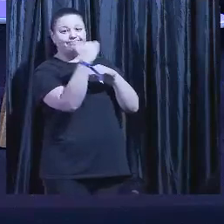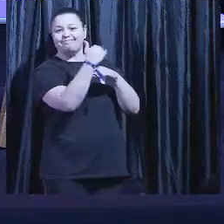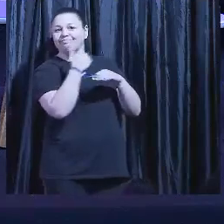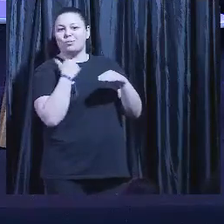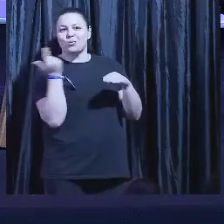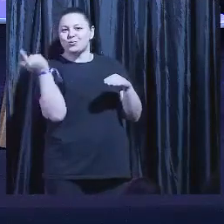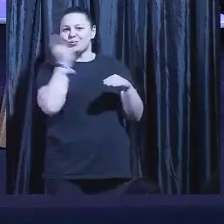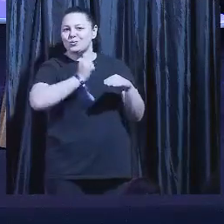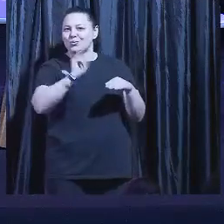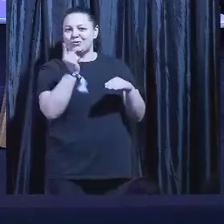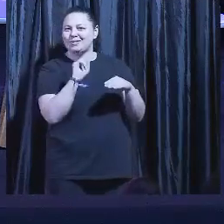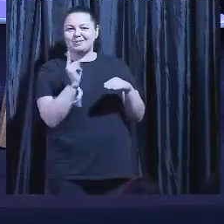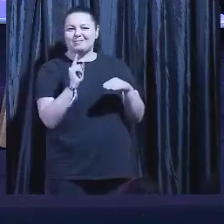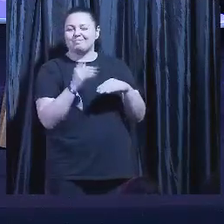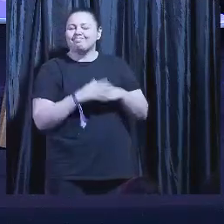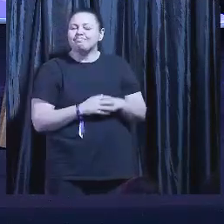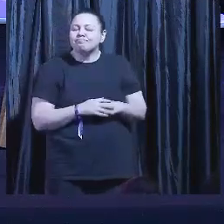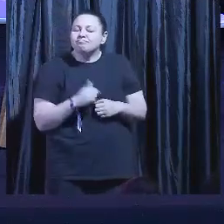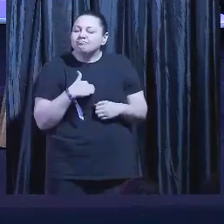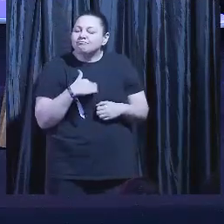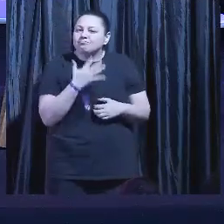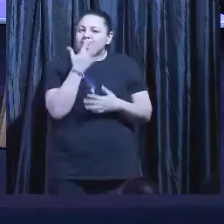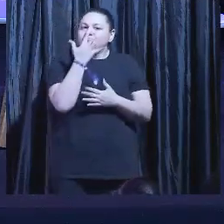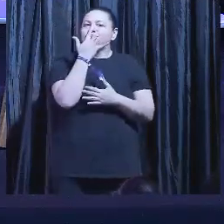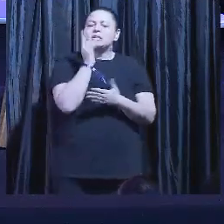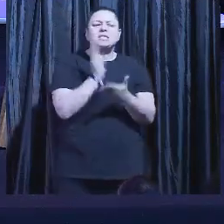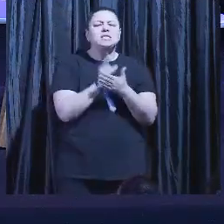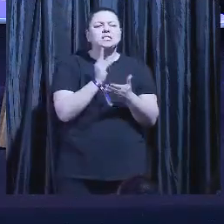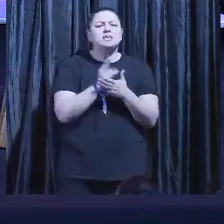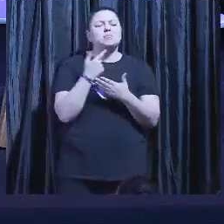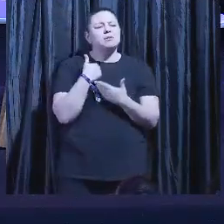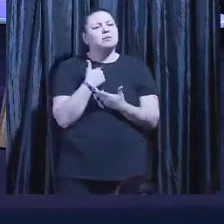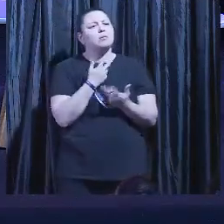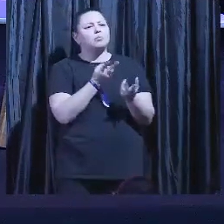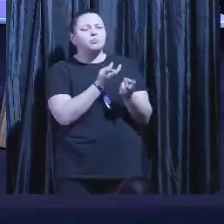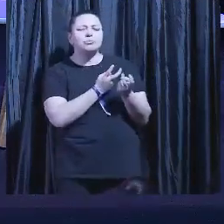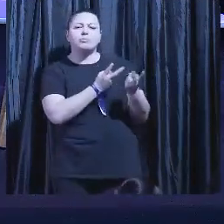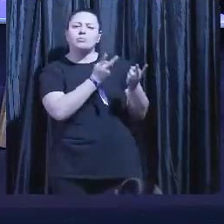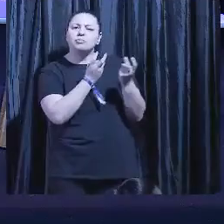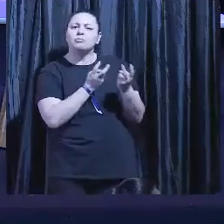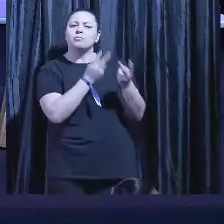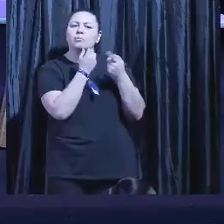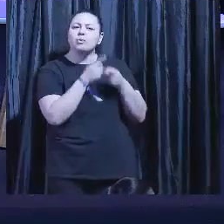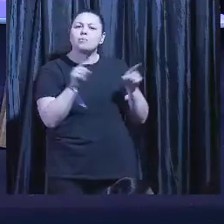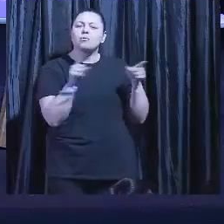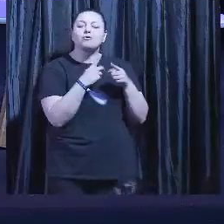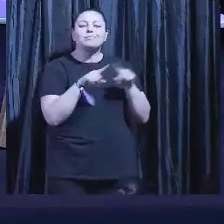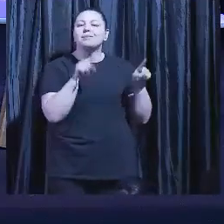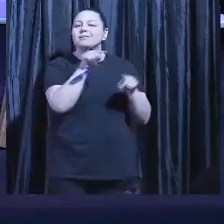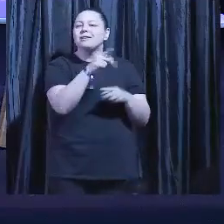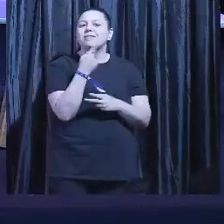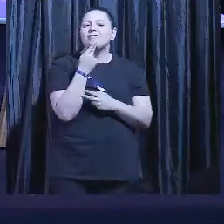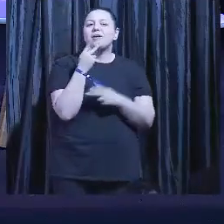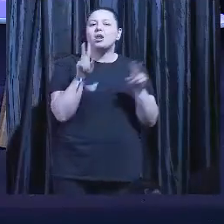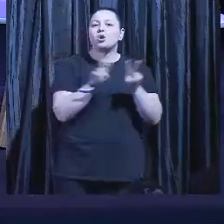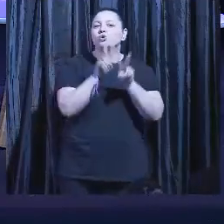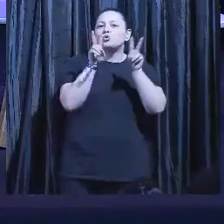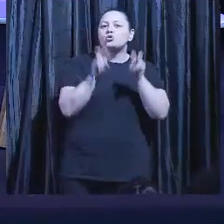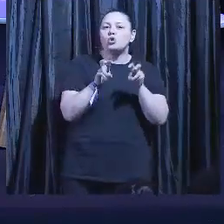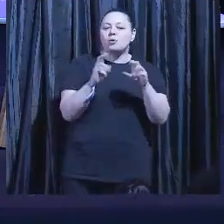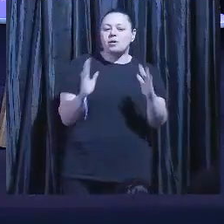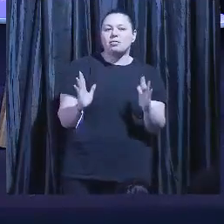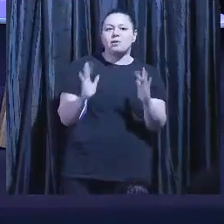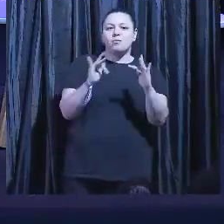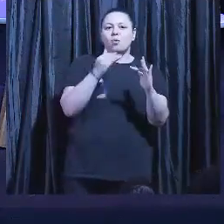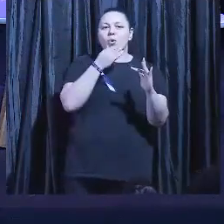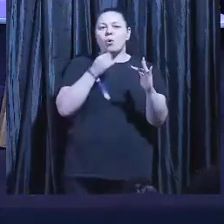para mim. E aí eu sempre ouvi isso, ele está falando de um rolê de namoro entre um homem preto e um homem branco, e como